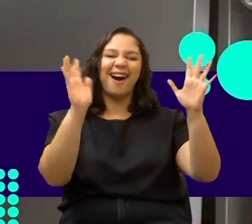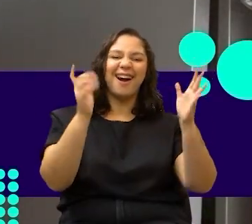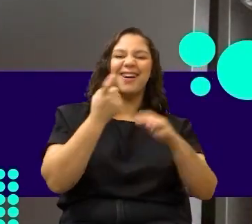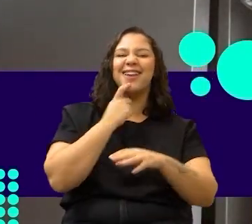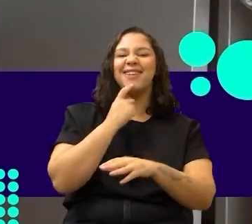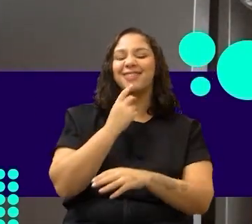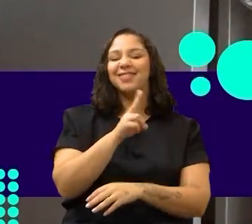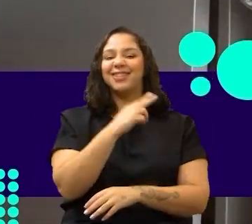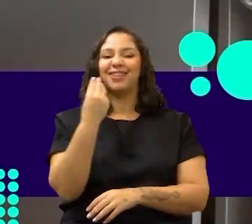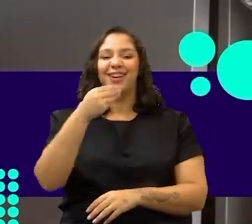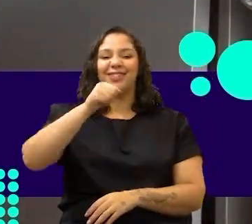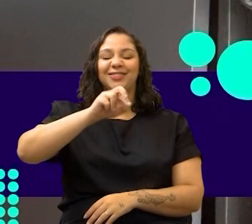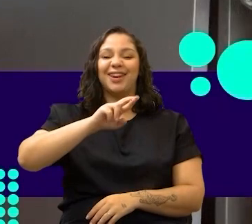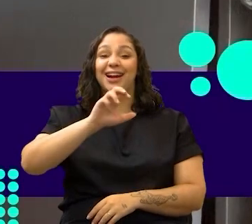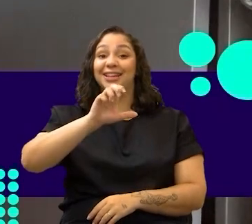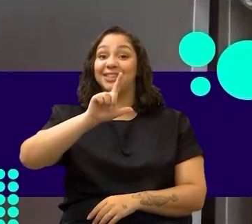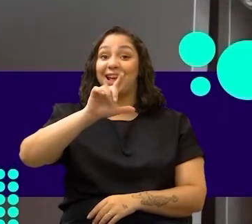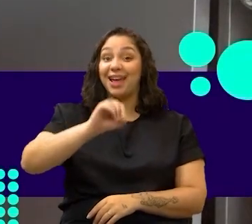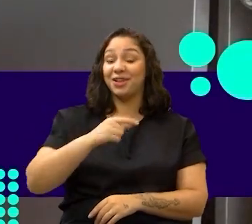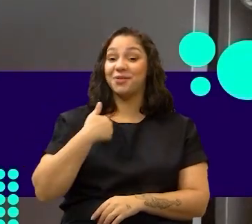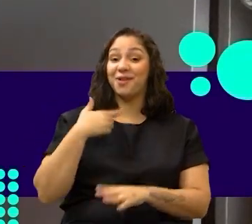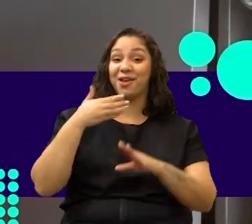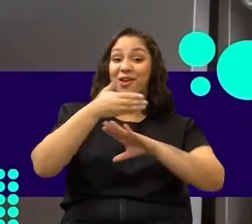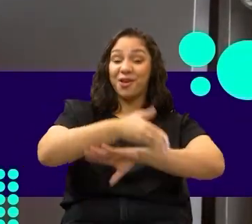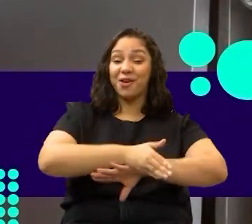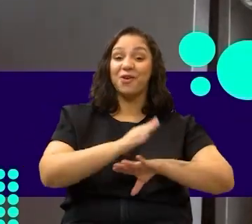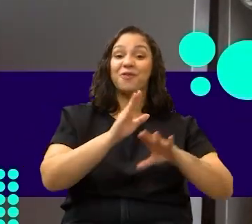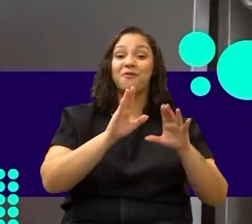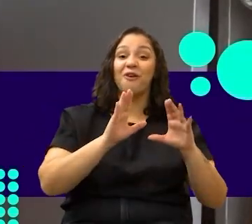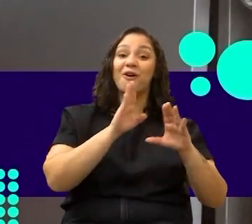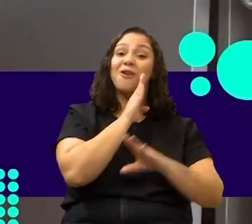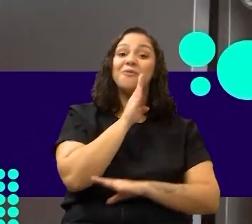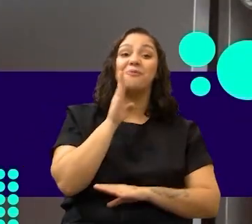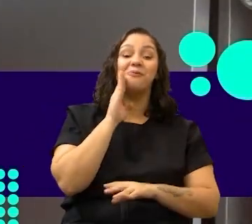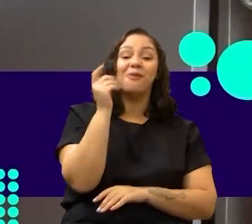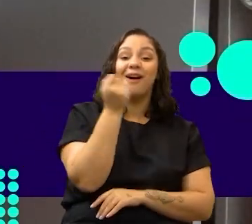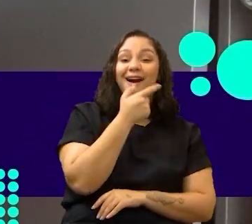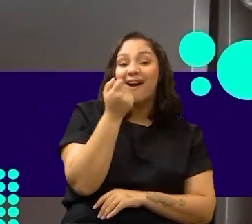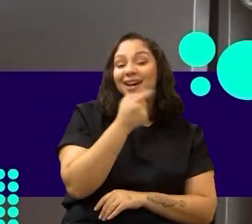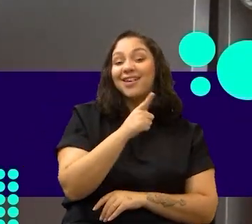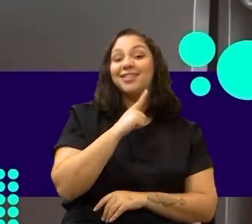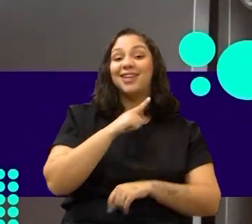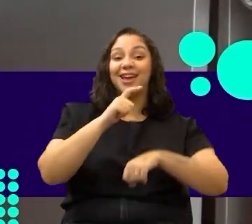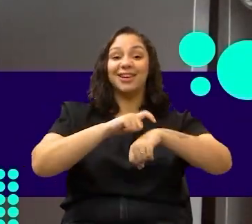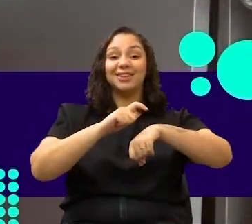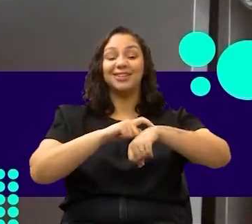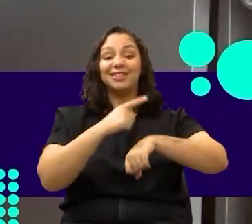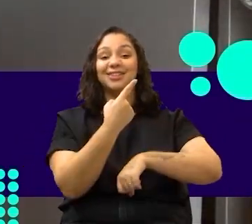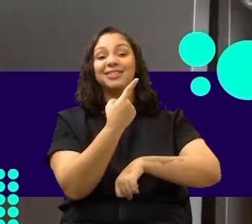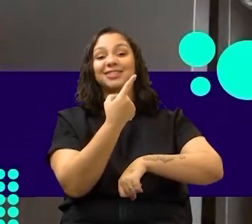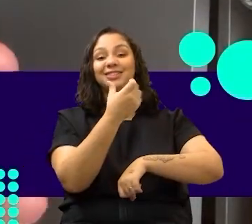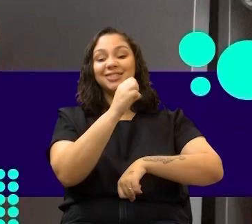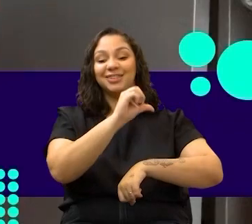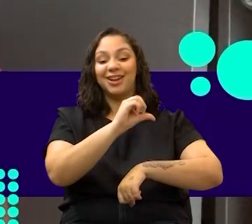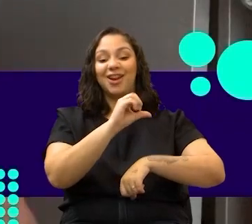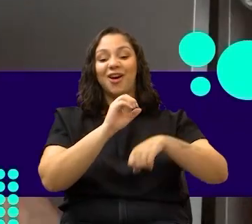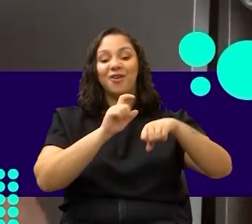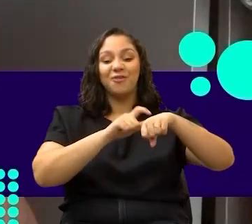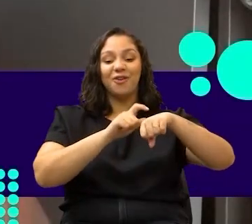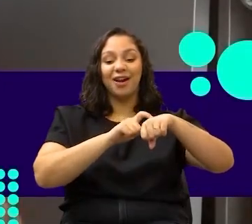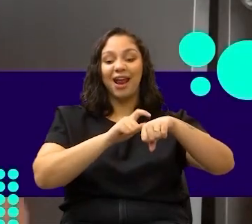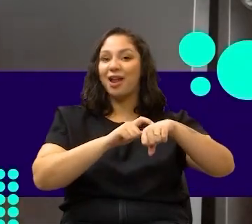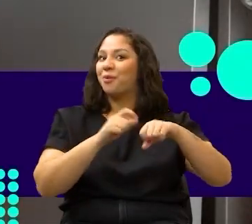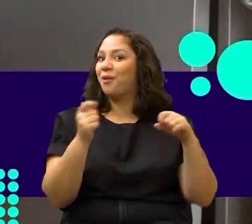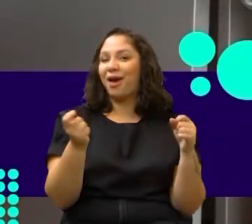Campinas! Tô chegando, eu sou Marcelo Marrom e vou pro Interiorano, dia 22 de abril, às 19 horas, com o show Testa Aí. É um